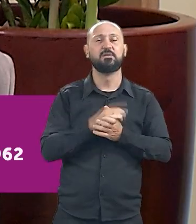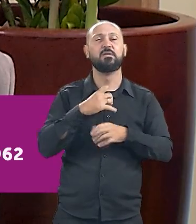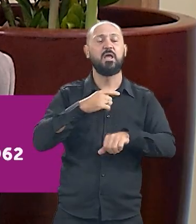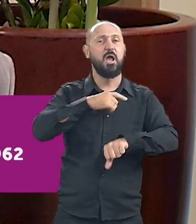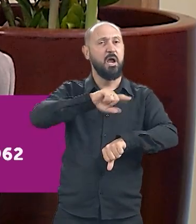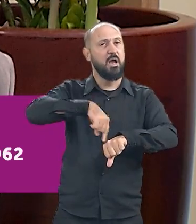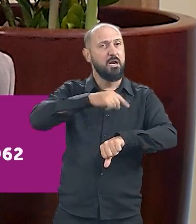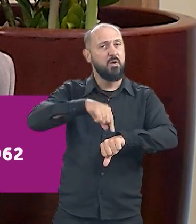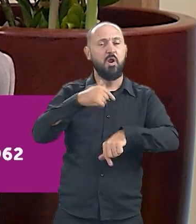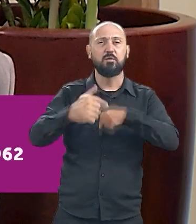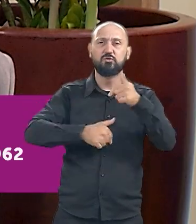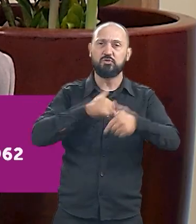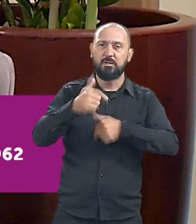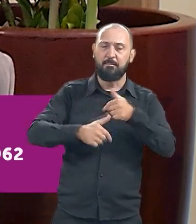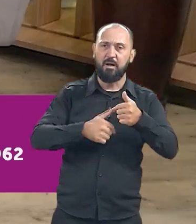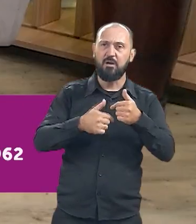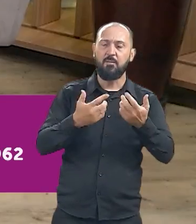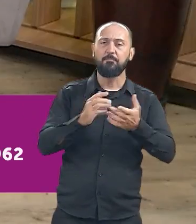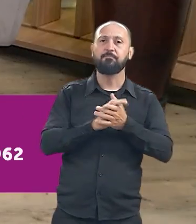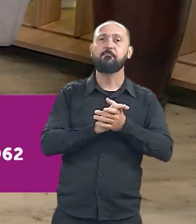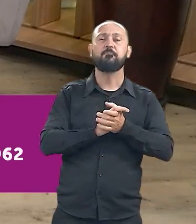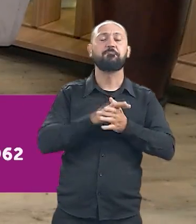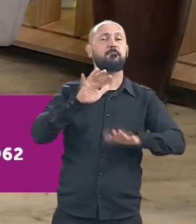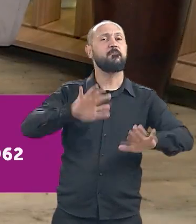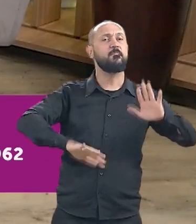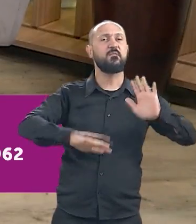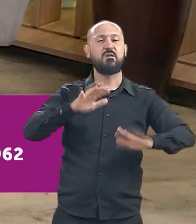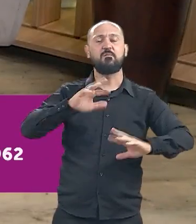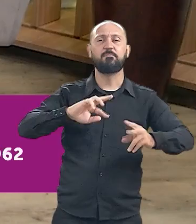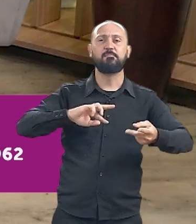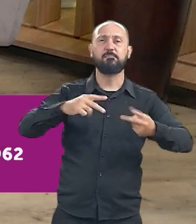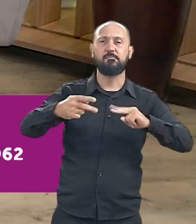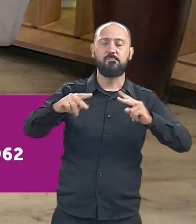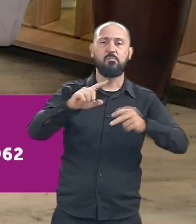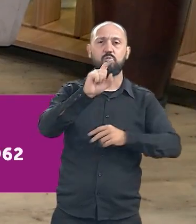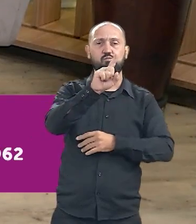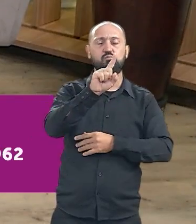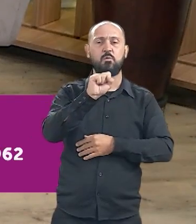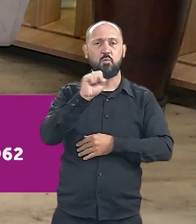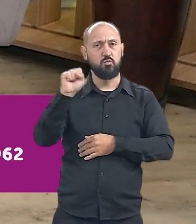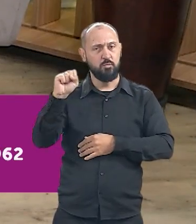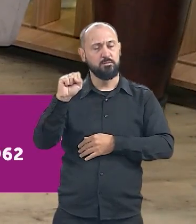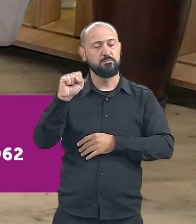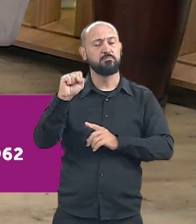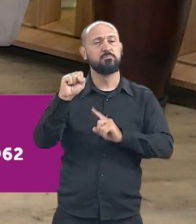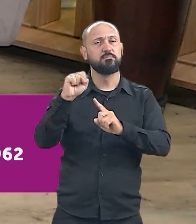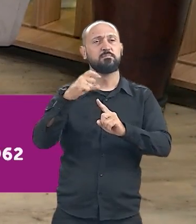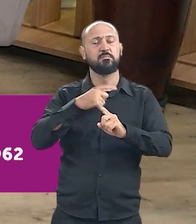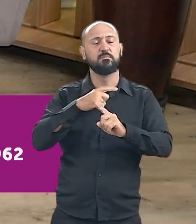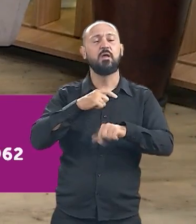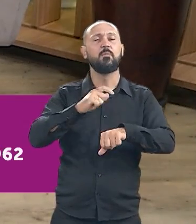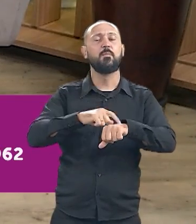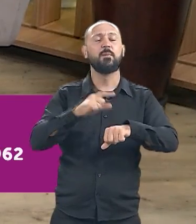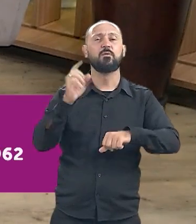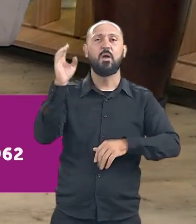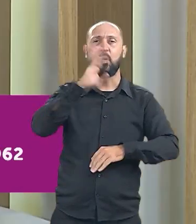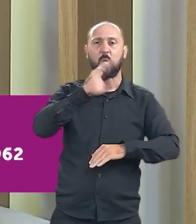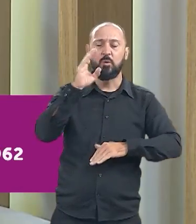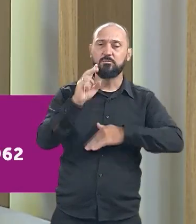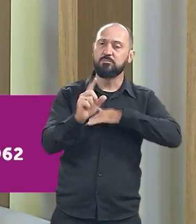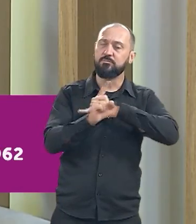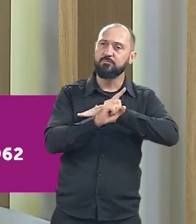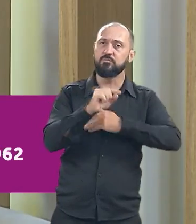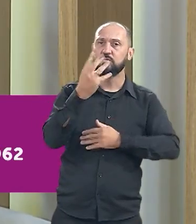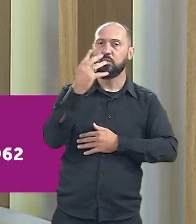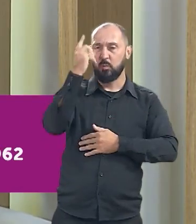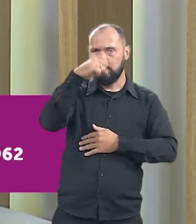horária de trabalho, por exemplo? Depende. Quando é o 188, existe um plantão, tá? Que pode ser de